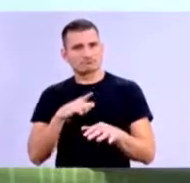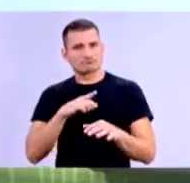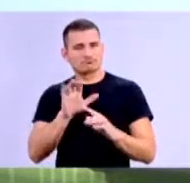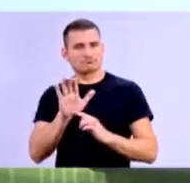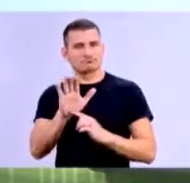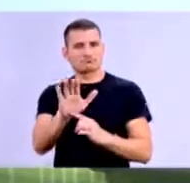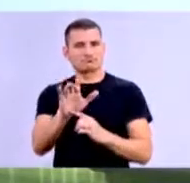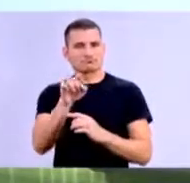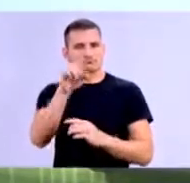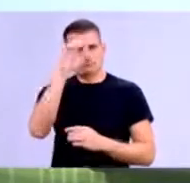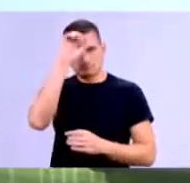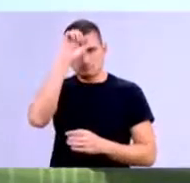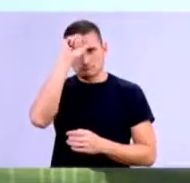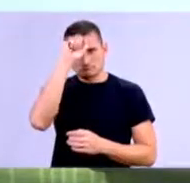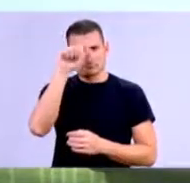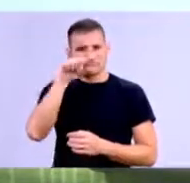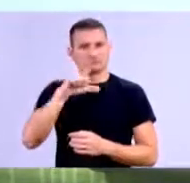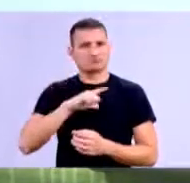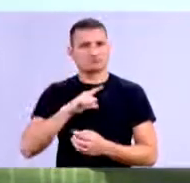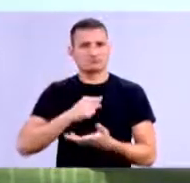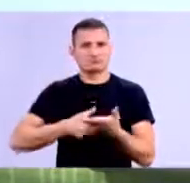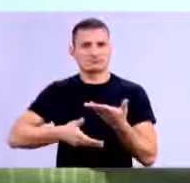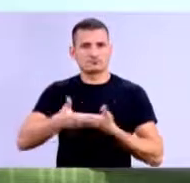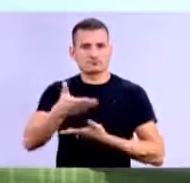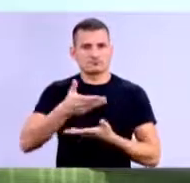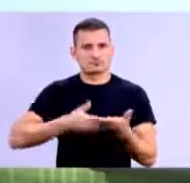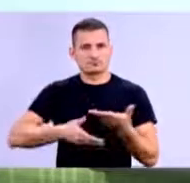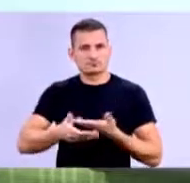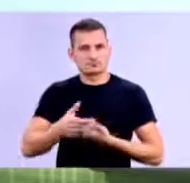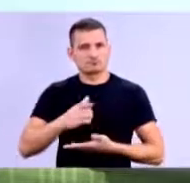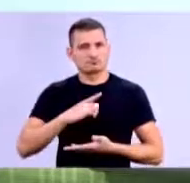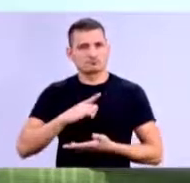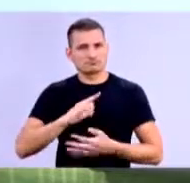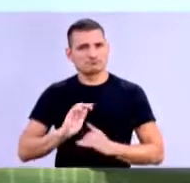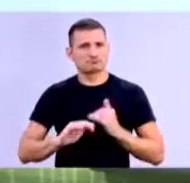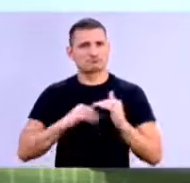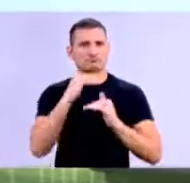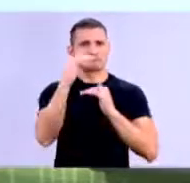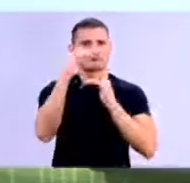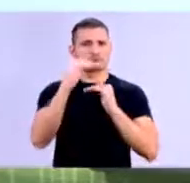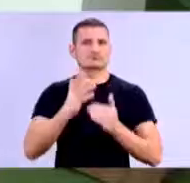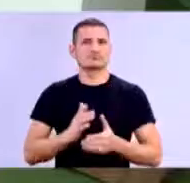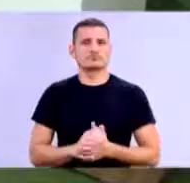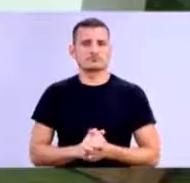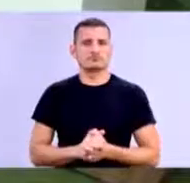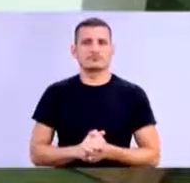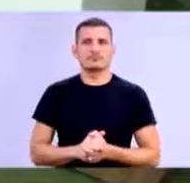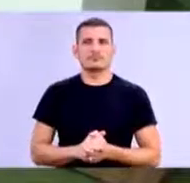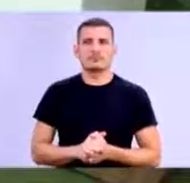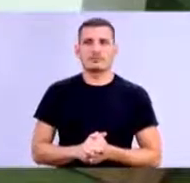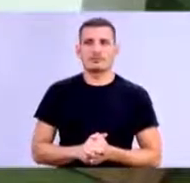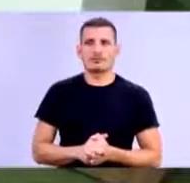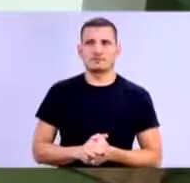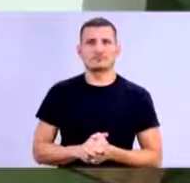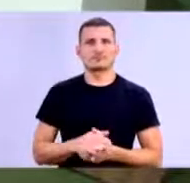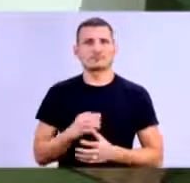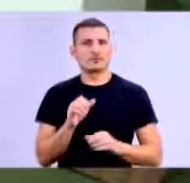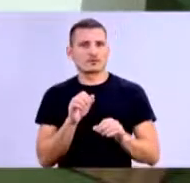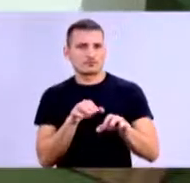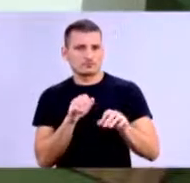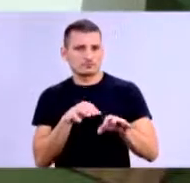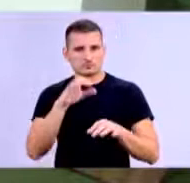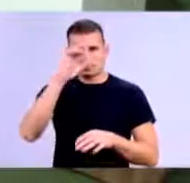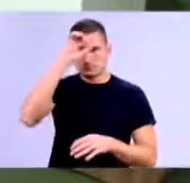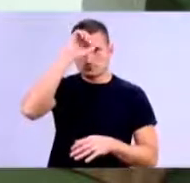para aprender, para ter aquela interação, aquela produção. Professora, essa parte que fala